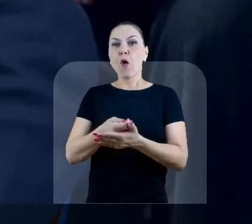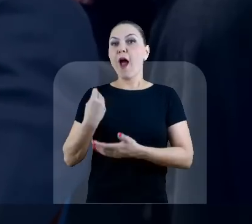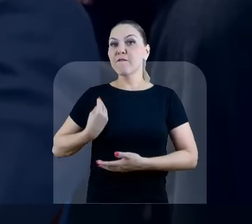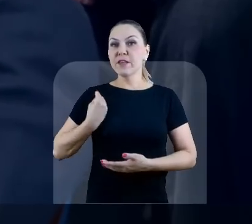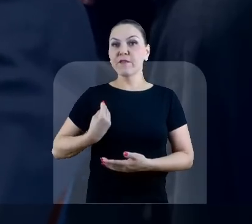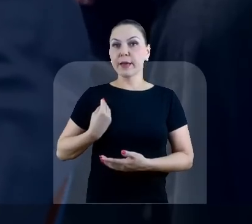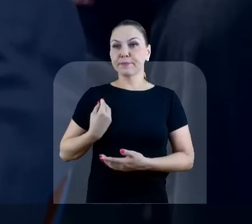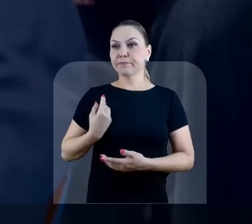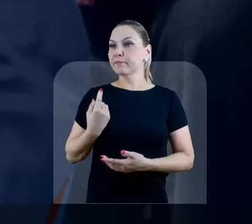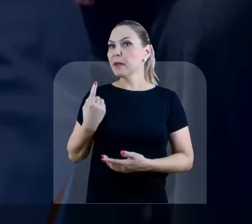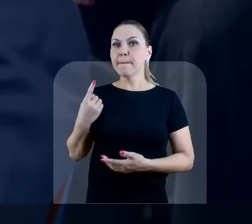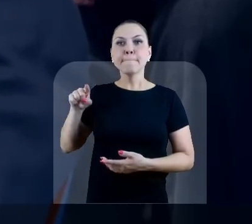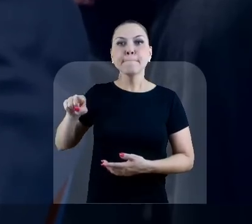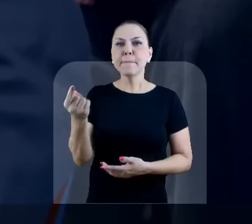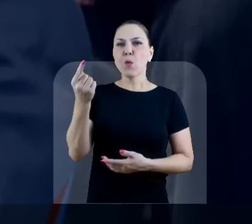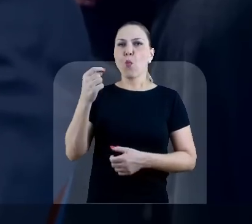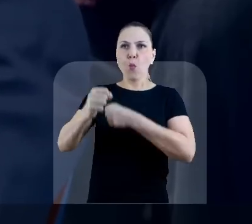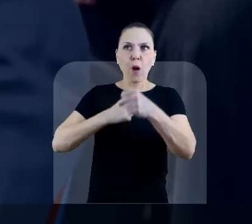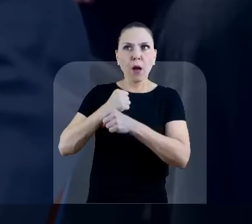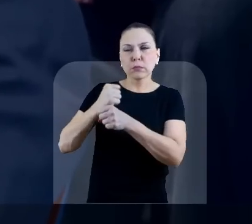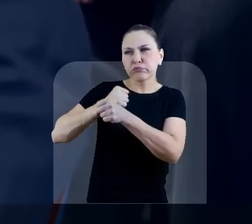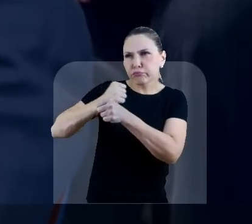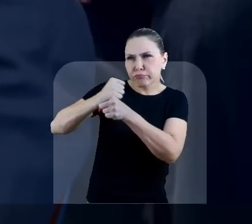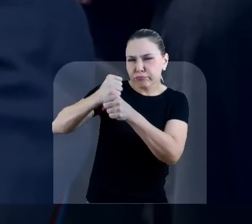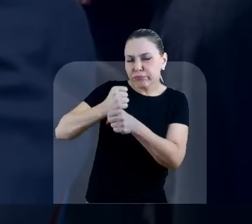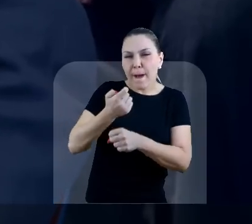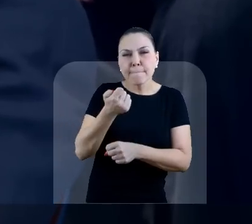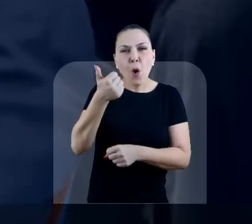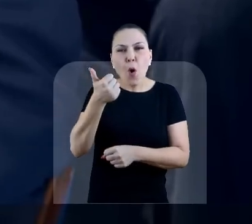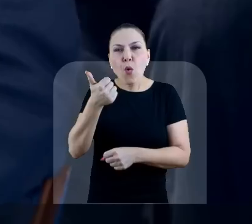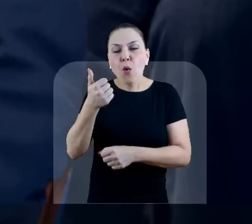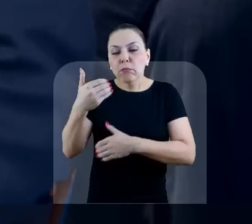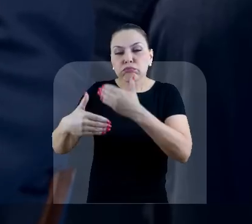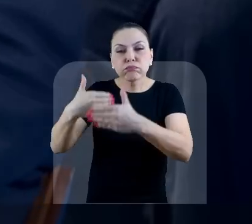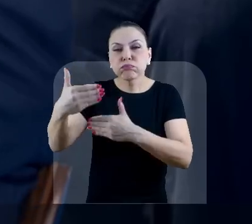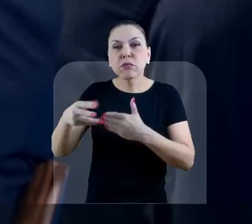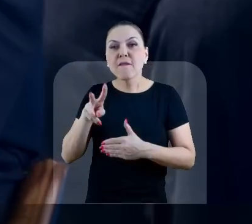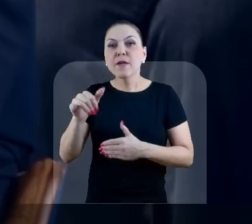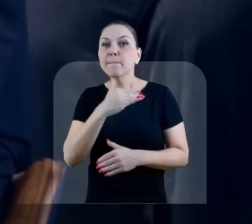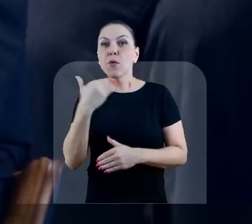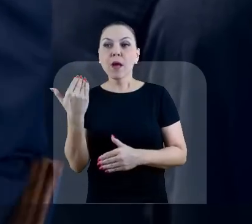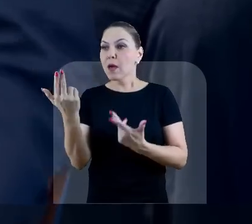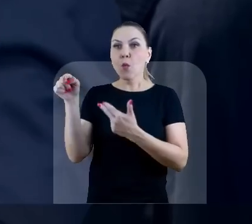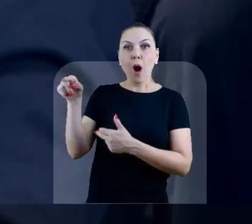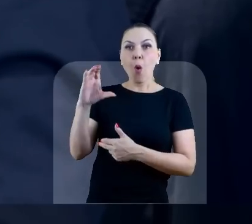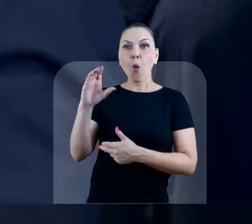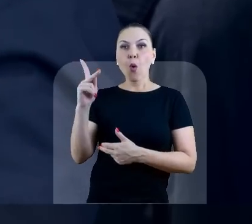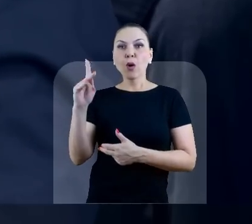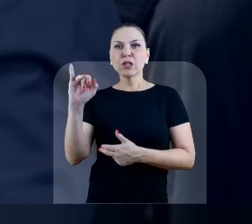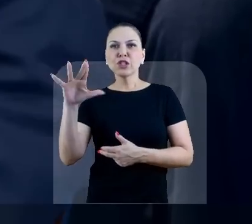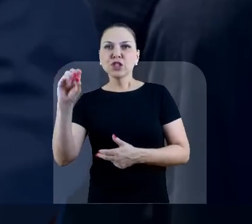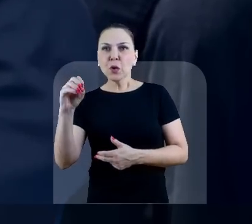fosse viver 1000 anos. Daqui a pouco tempo, está morrendo gente como morreu. O Chico Ferramenta, eu conheço